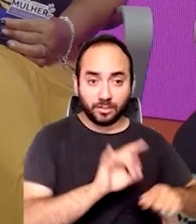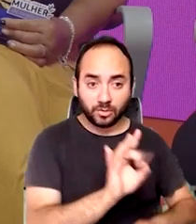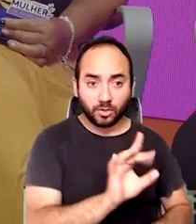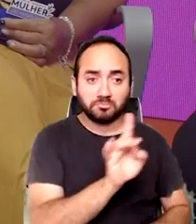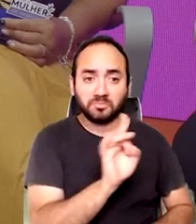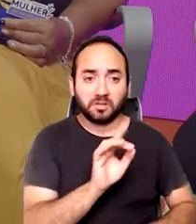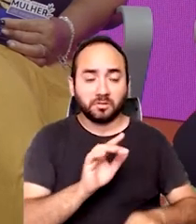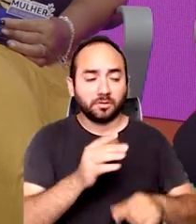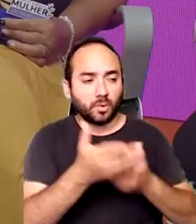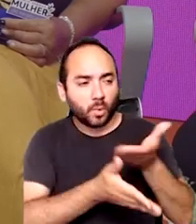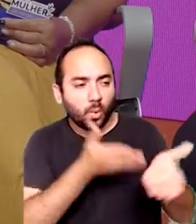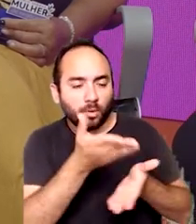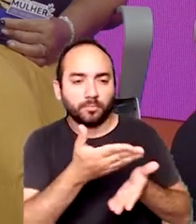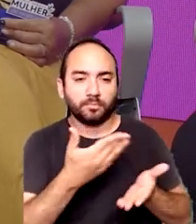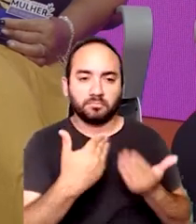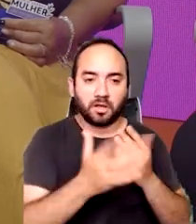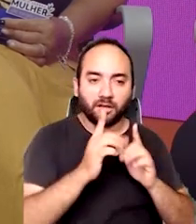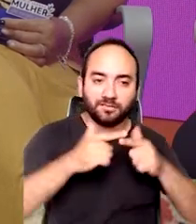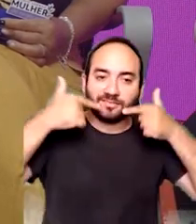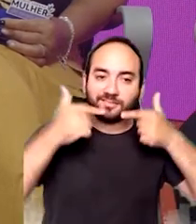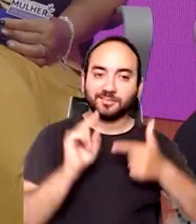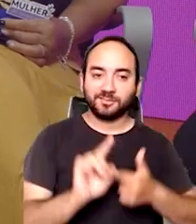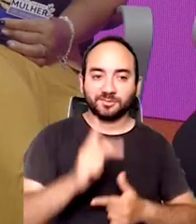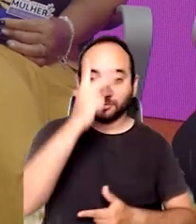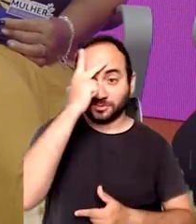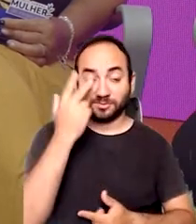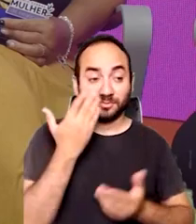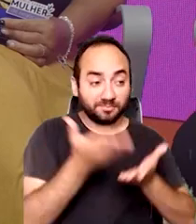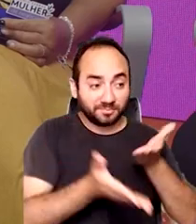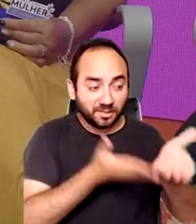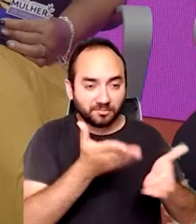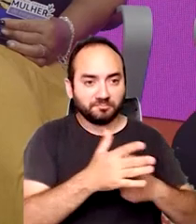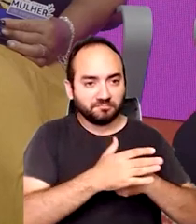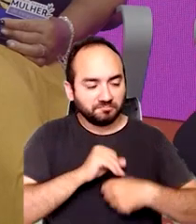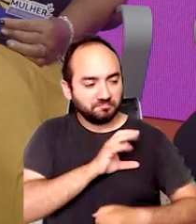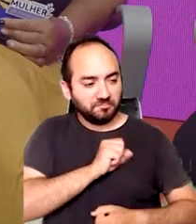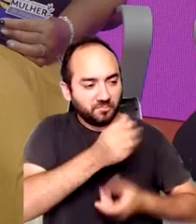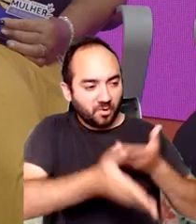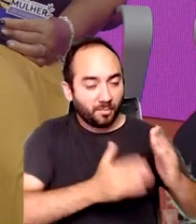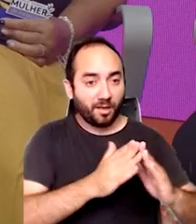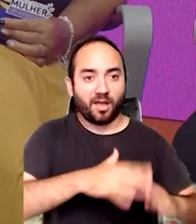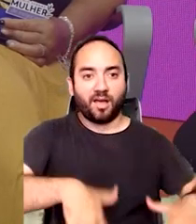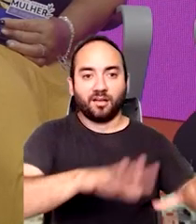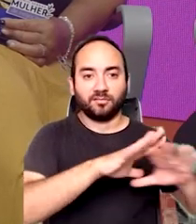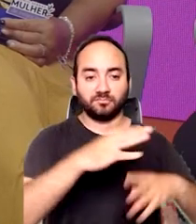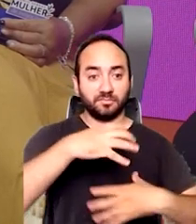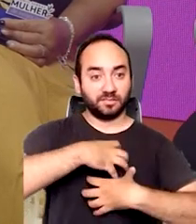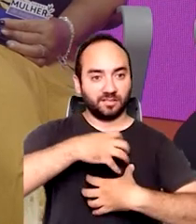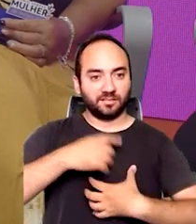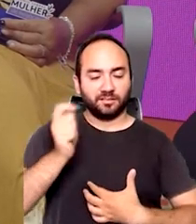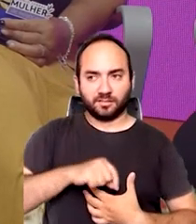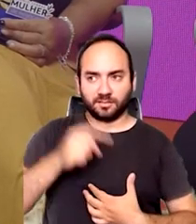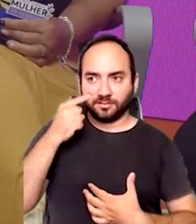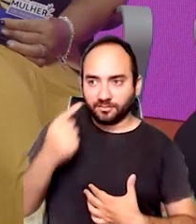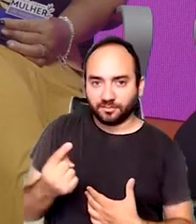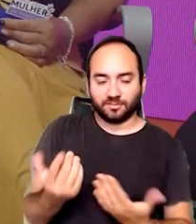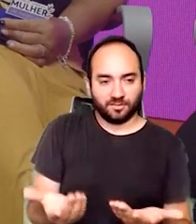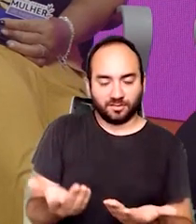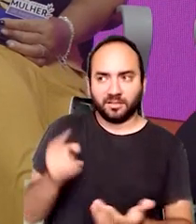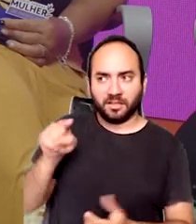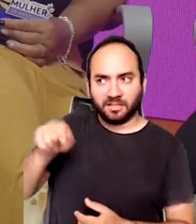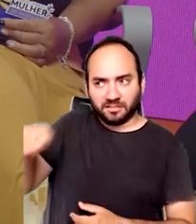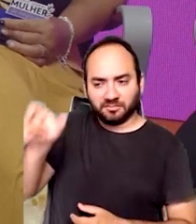Às vezes a pessoa precisa de uma palavra de carinho de um sorriso alguém que cuide com amor realmente da casa dela que sinta abriu ali e fala